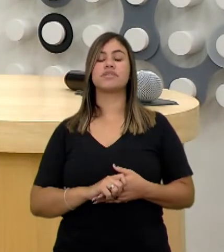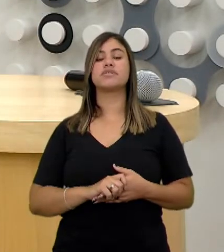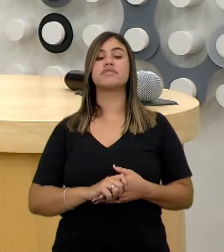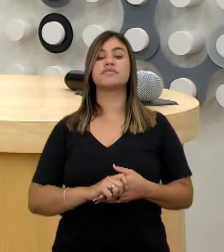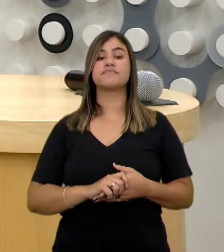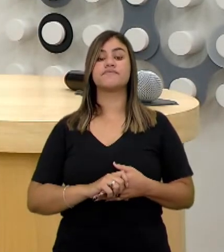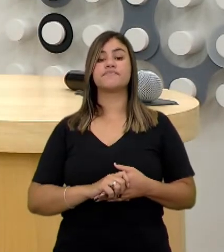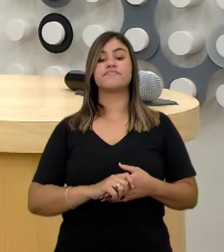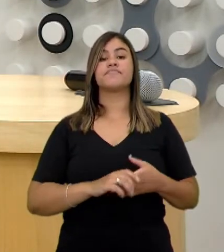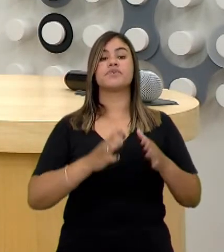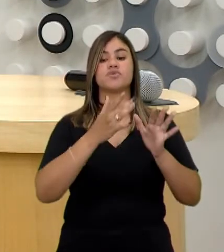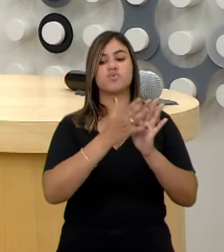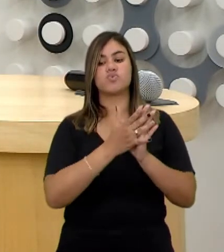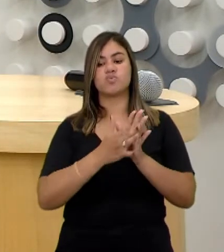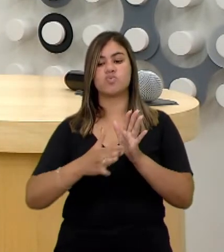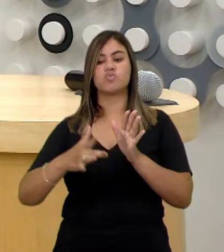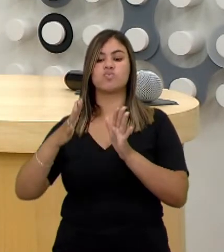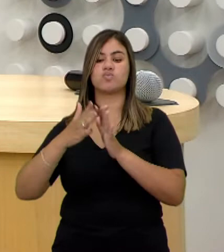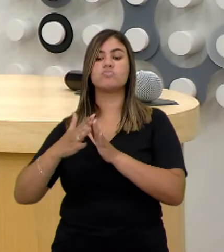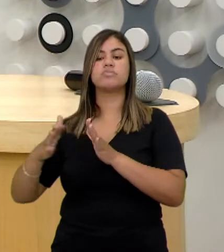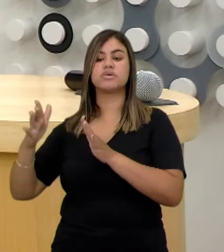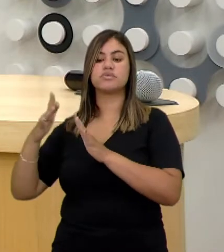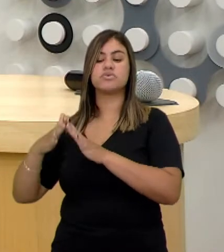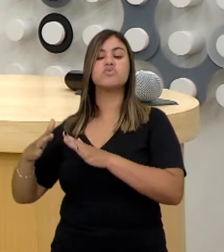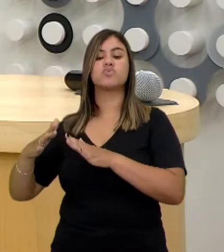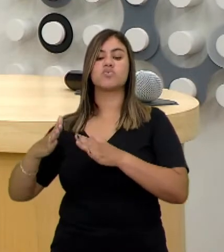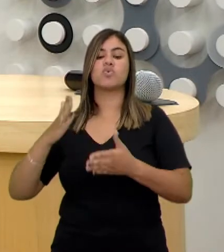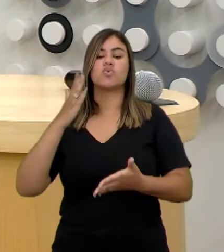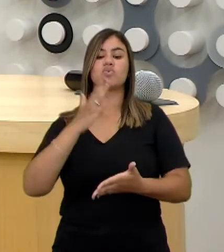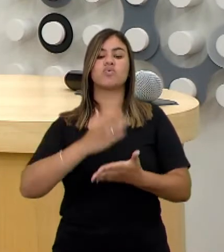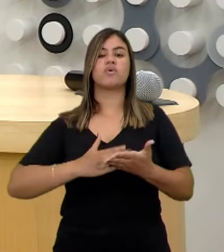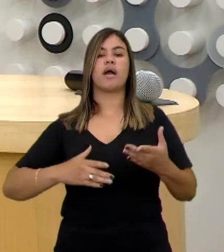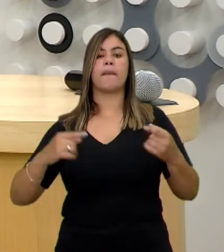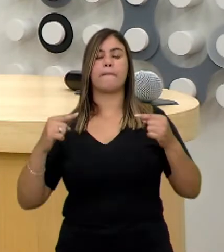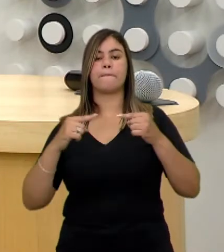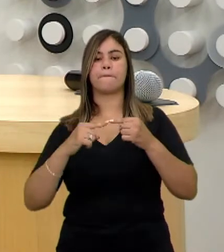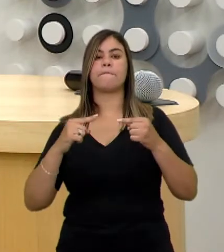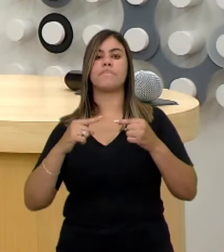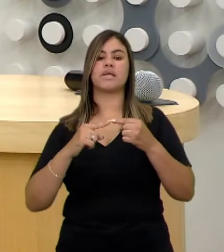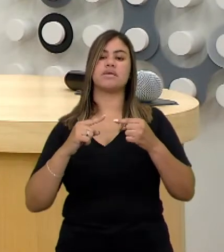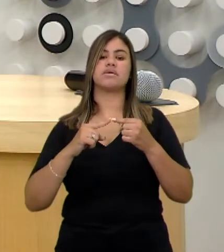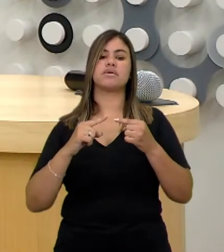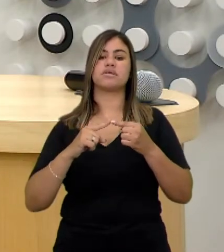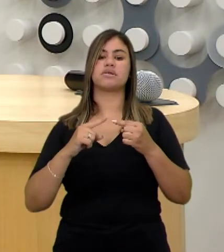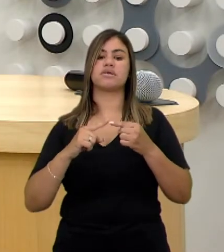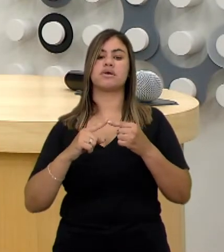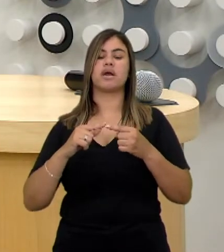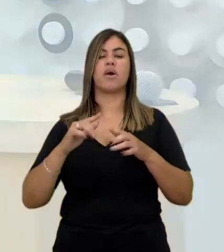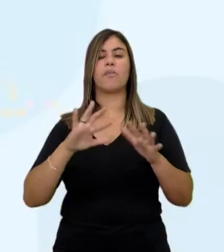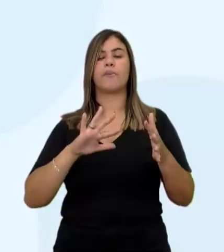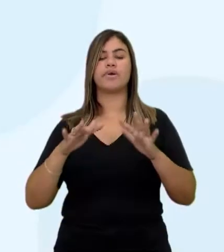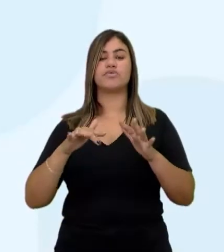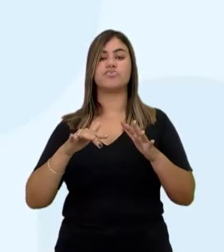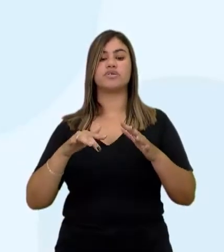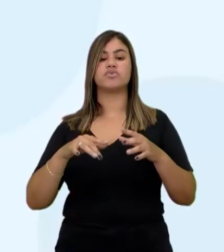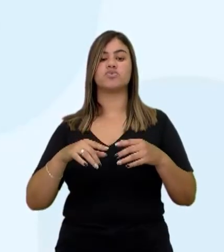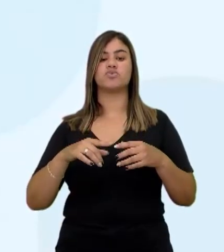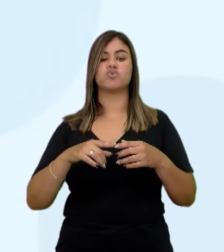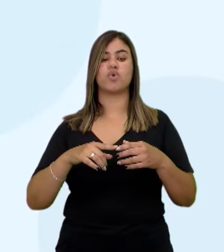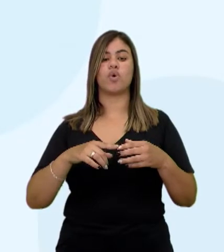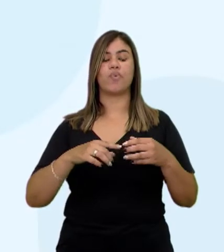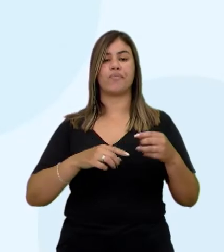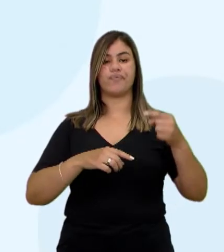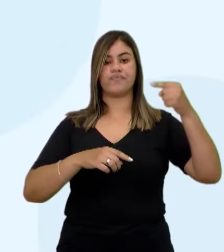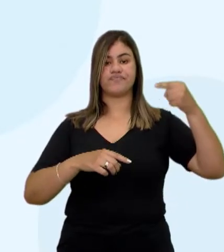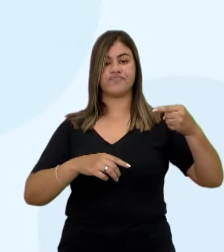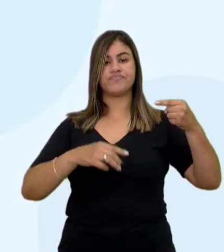interessante. E as épocas, né, são divididas aí no Cenozoico, também aí em 7 épocas, né, dividida aí nos